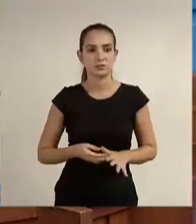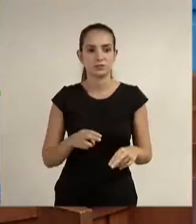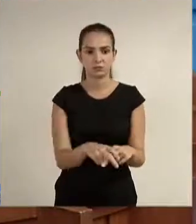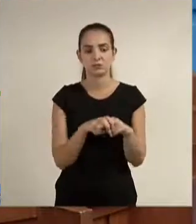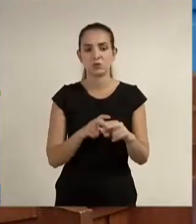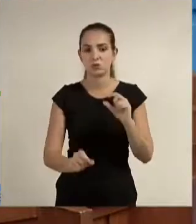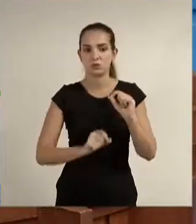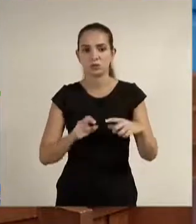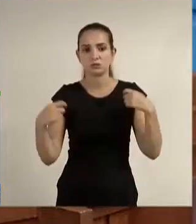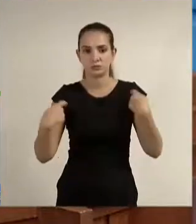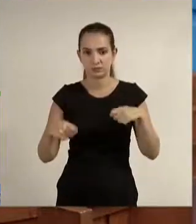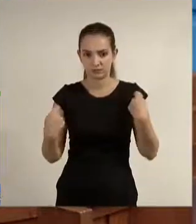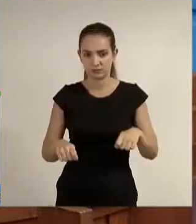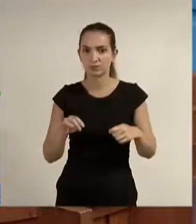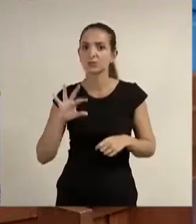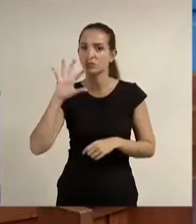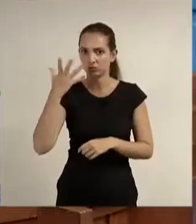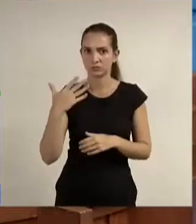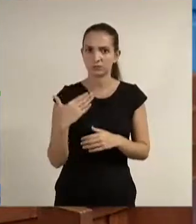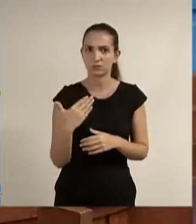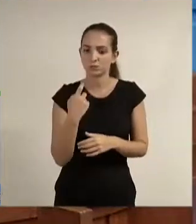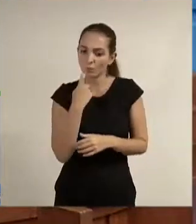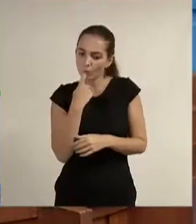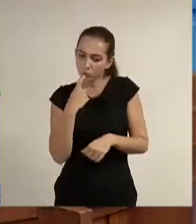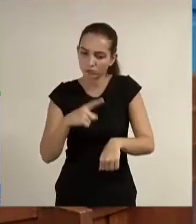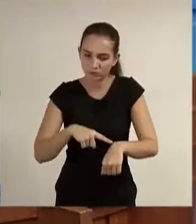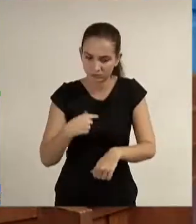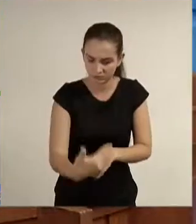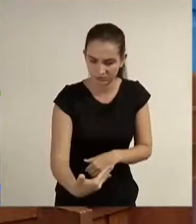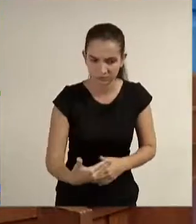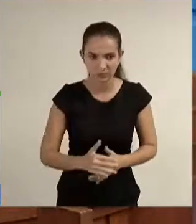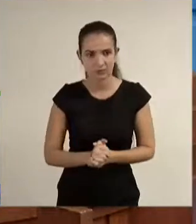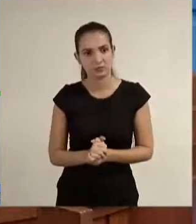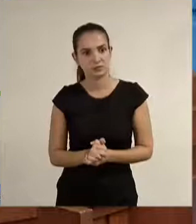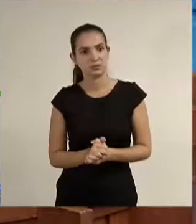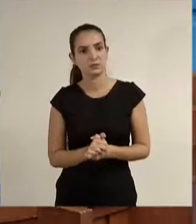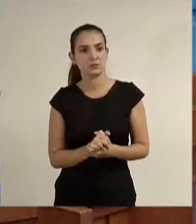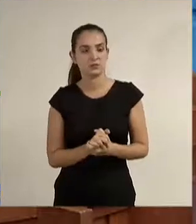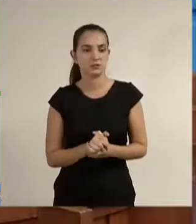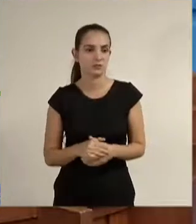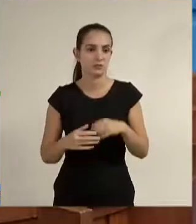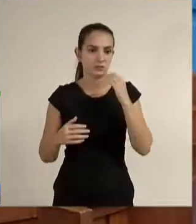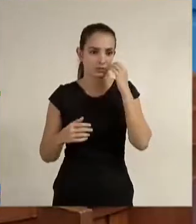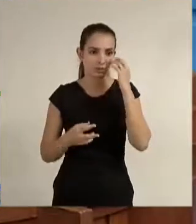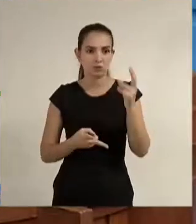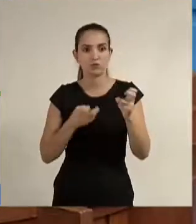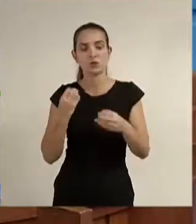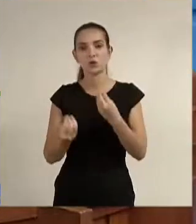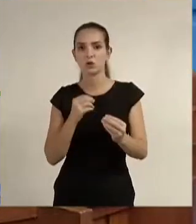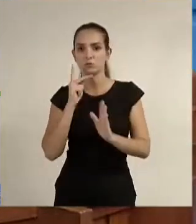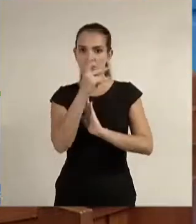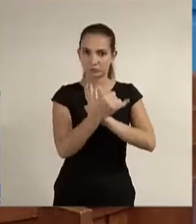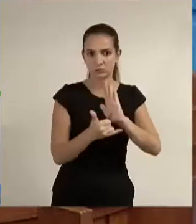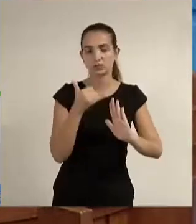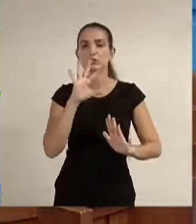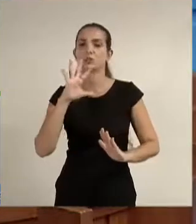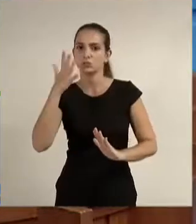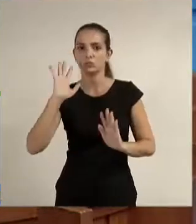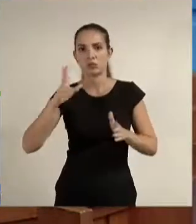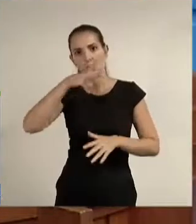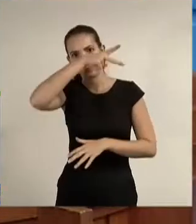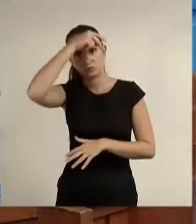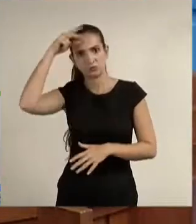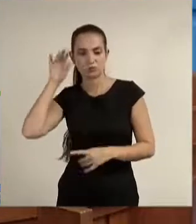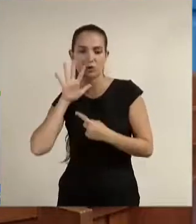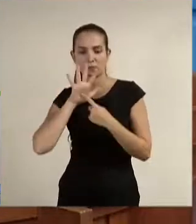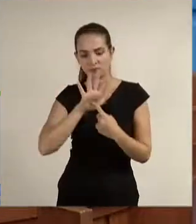isto deverá se dar brevemente. Fui lá saber a quantas anda o projeto, e o projeto foi apresentado pela